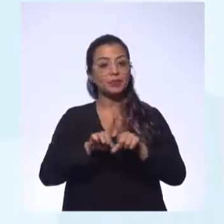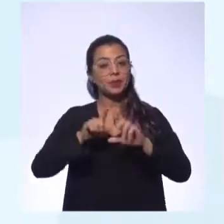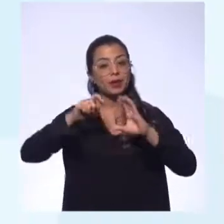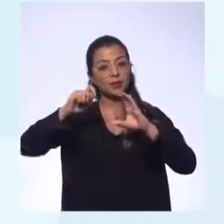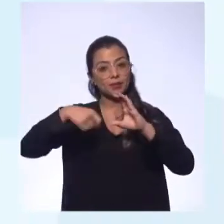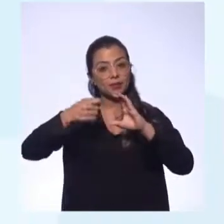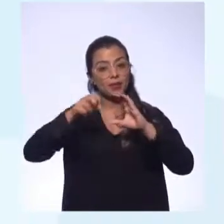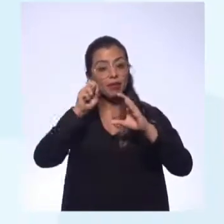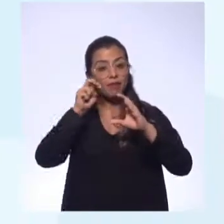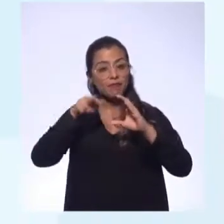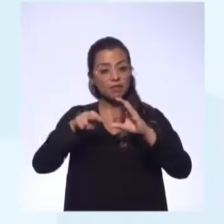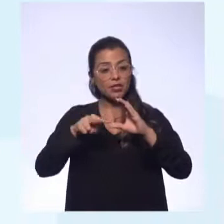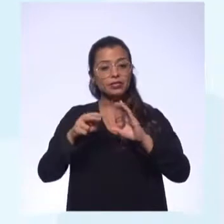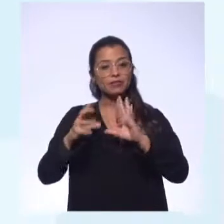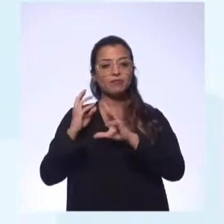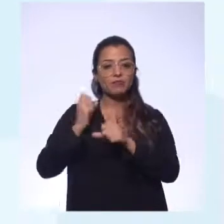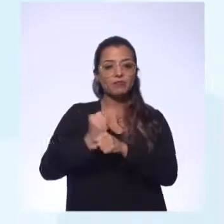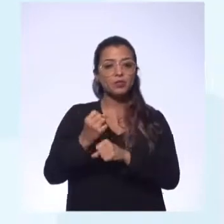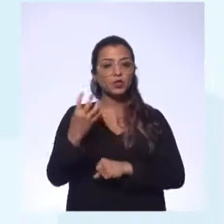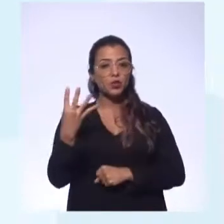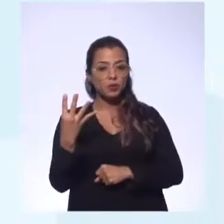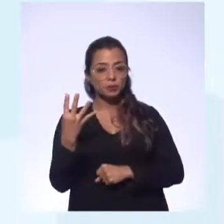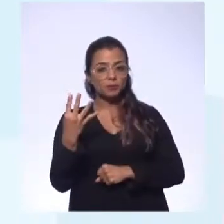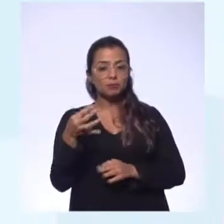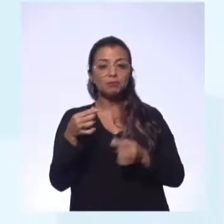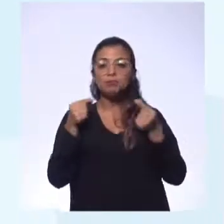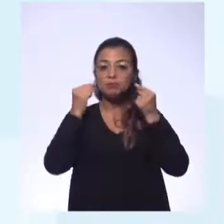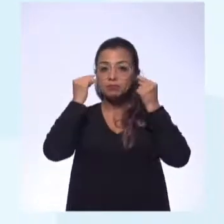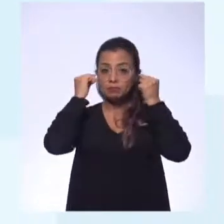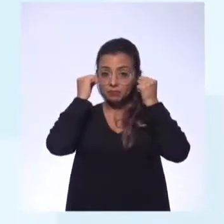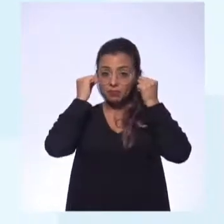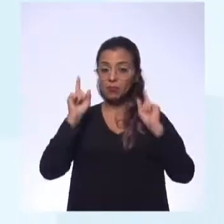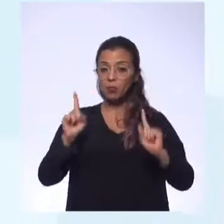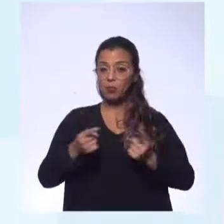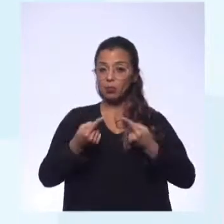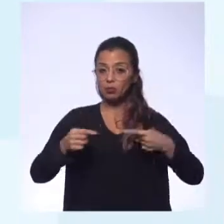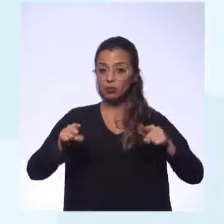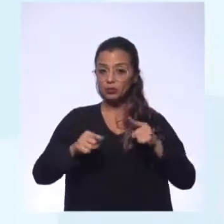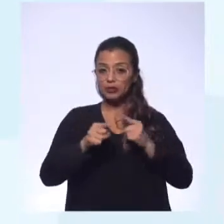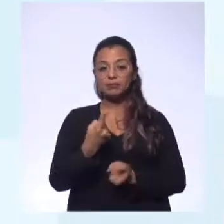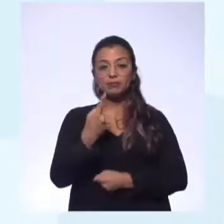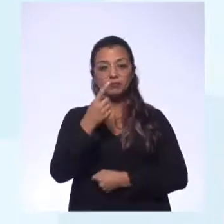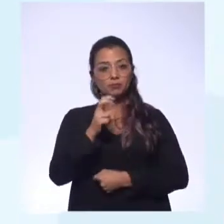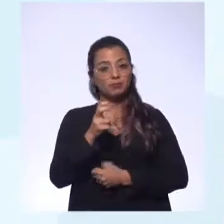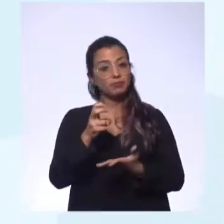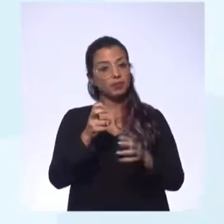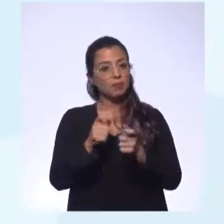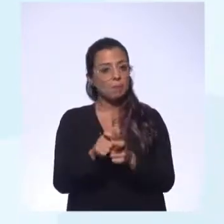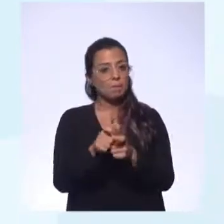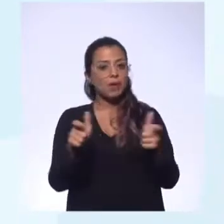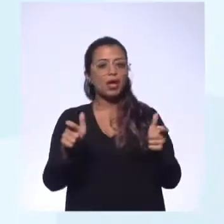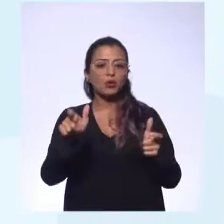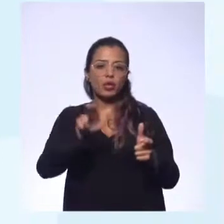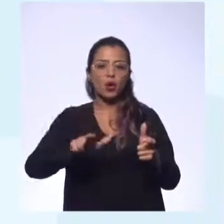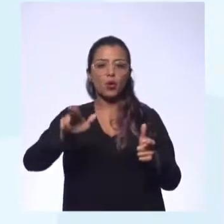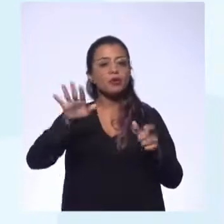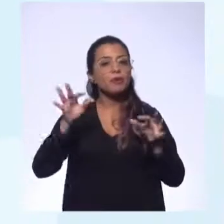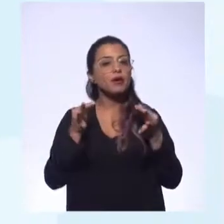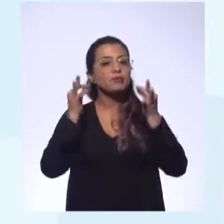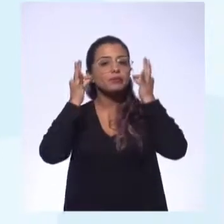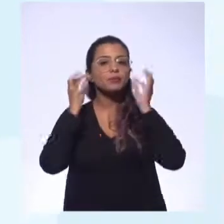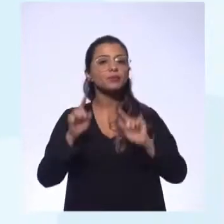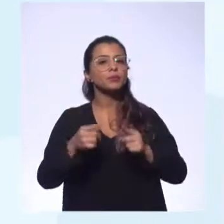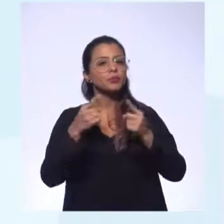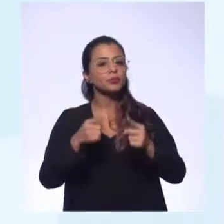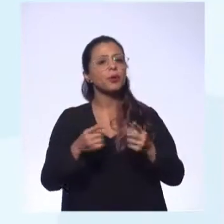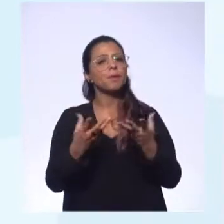4 respostas. Ouvir música, 15. Então, foi a maioria, tá? Então, 15.